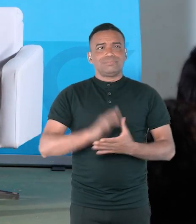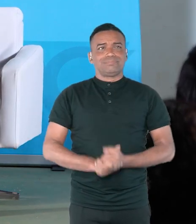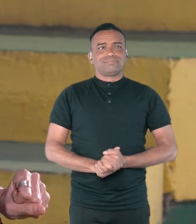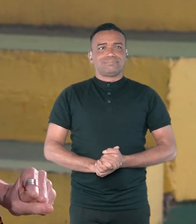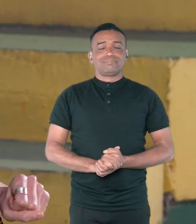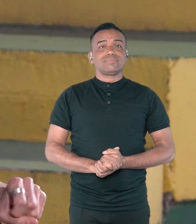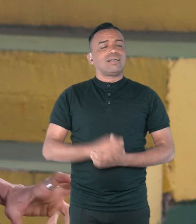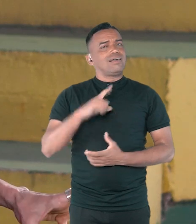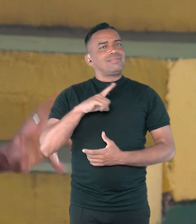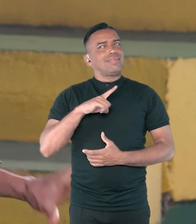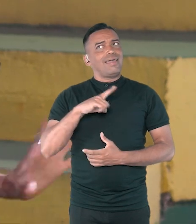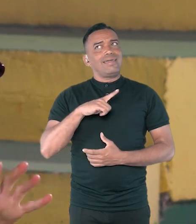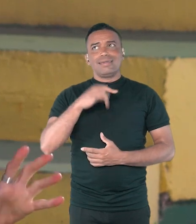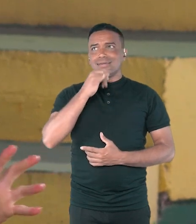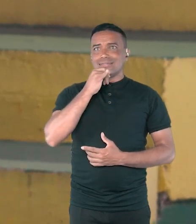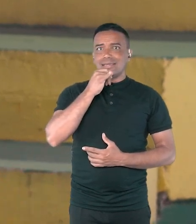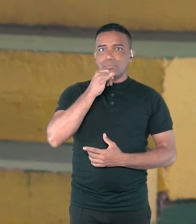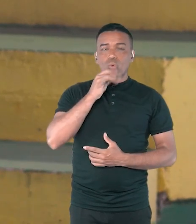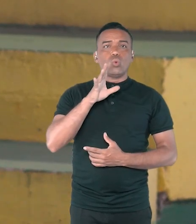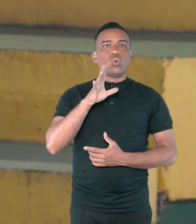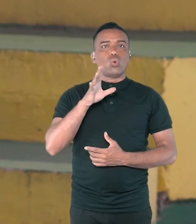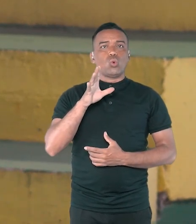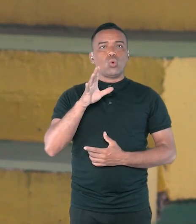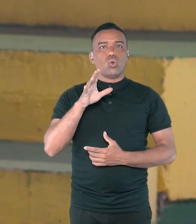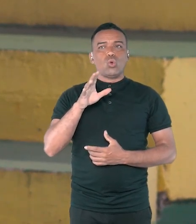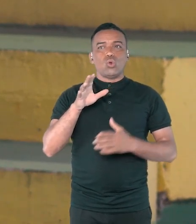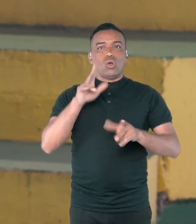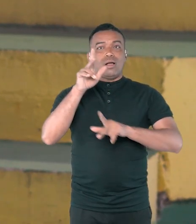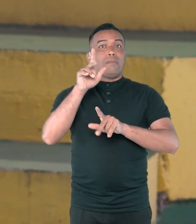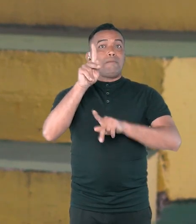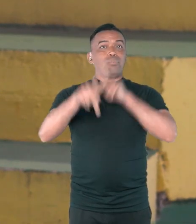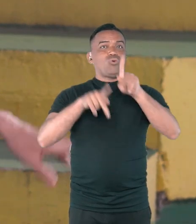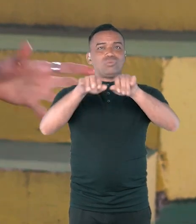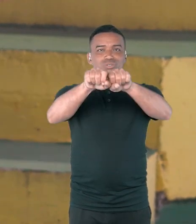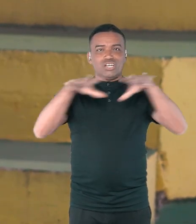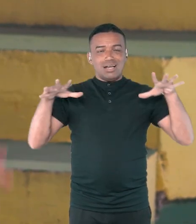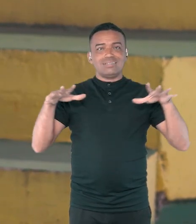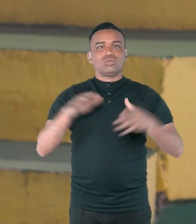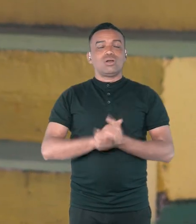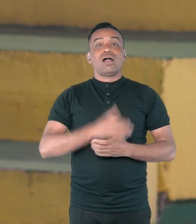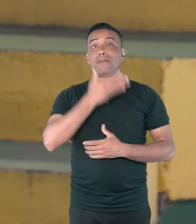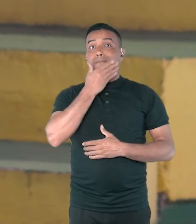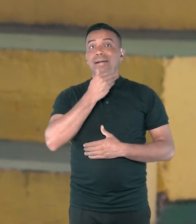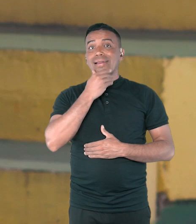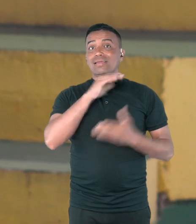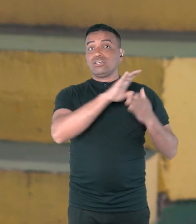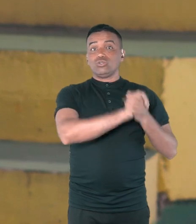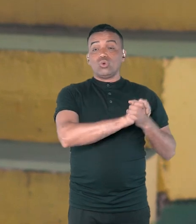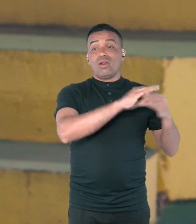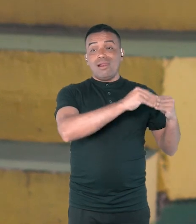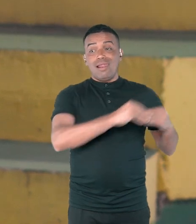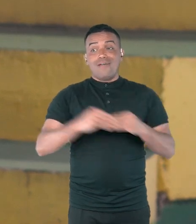boa. Tem uma categoria no público de teatro que eu chamo de os maridos arrastados